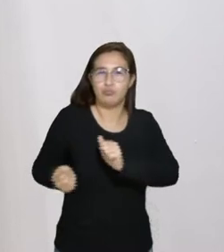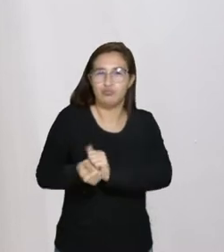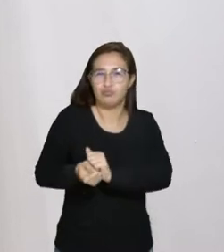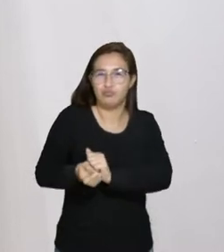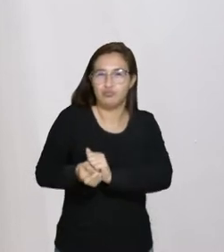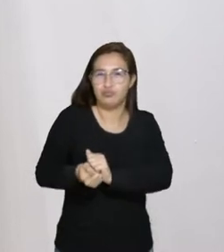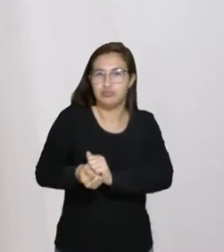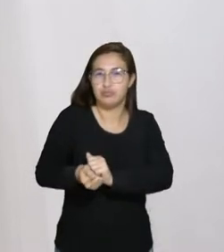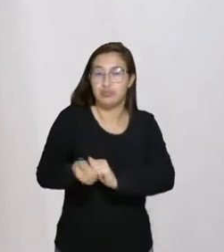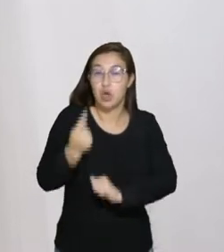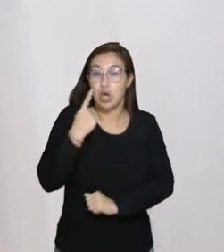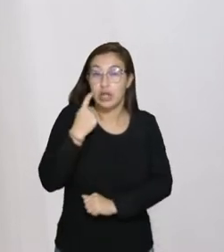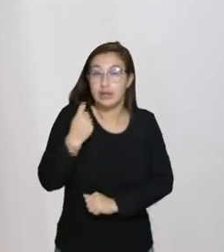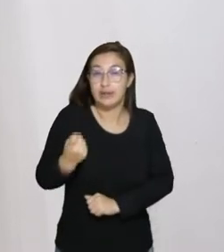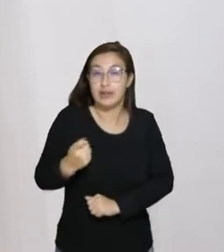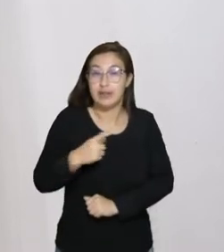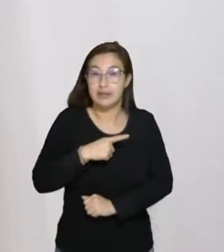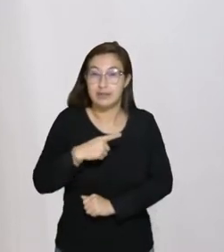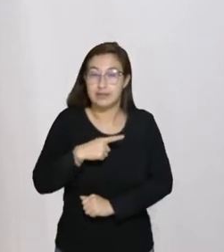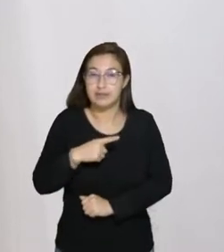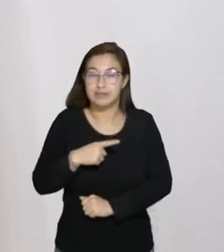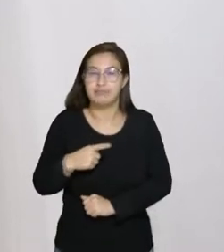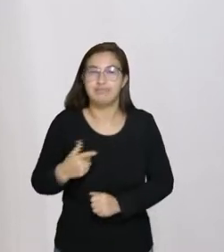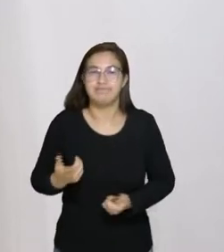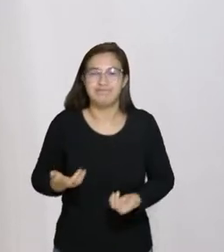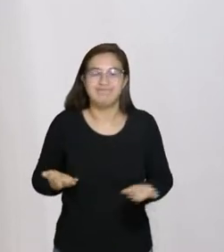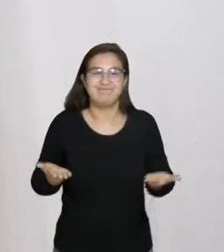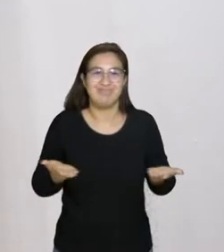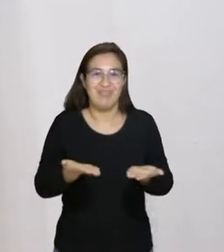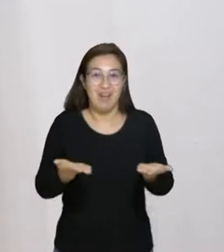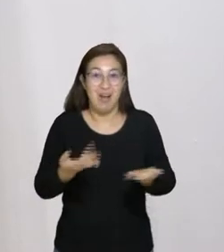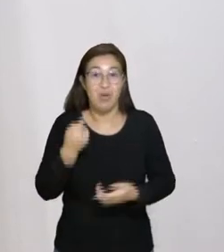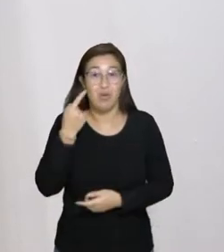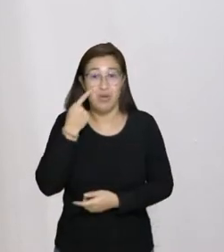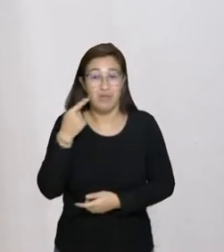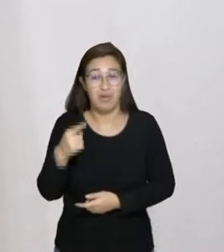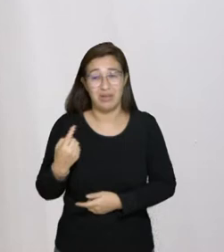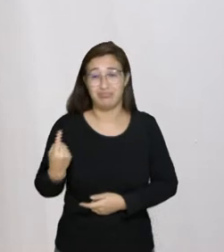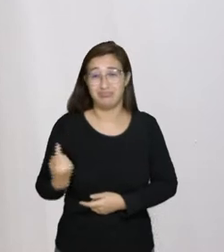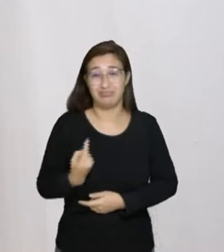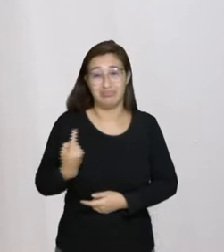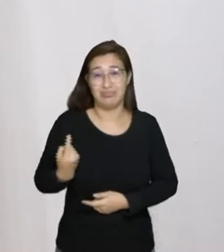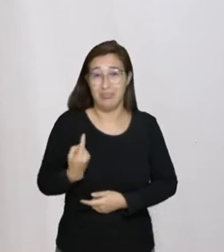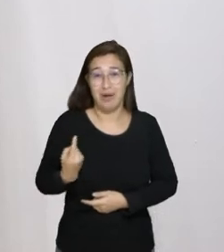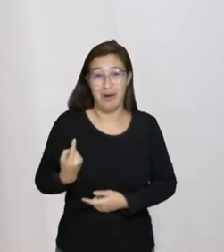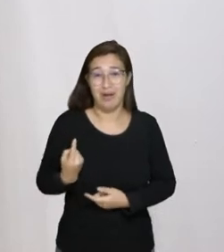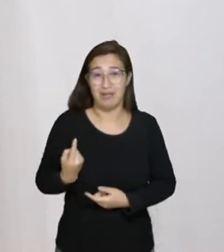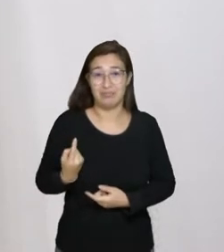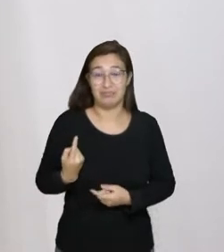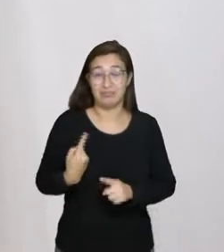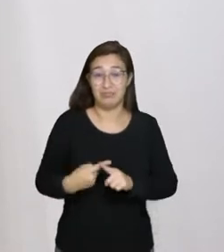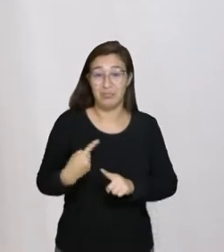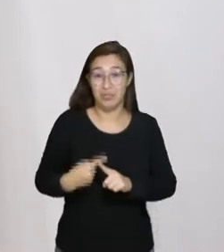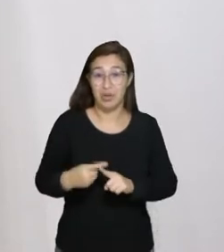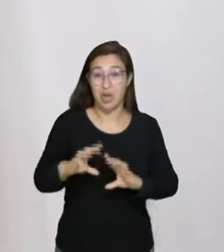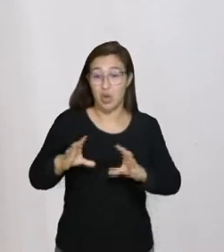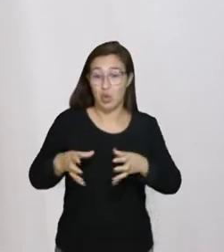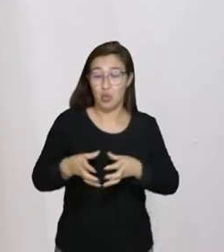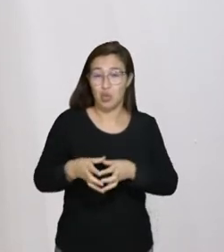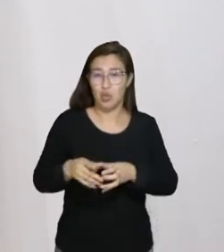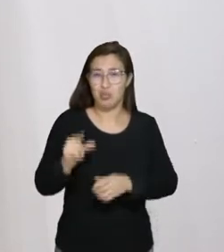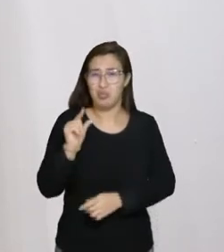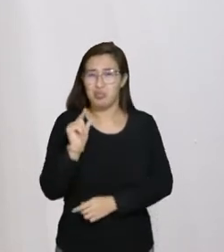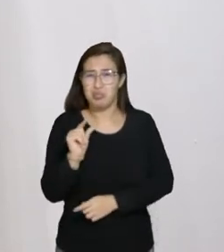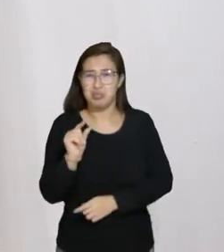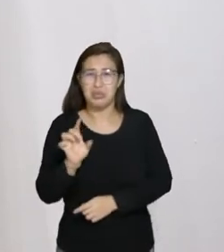governo, agora ele vai ver que vai ficar só, com meia dúzia de oficiais,